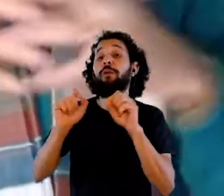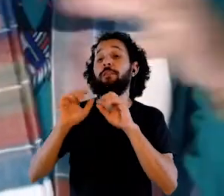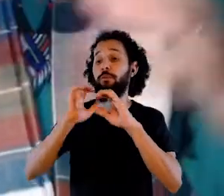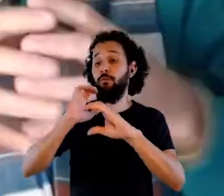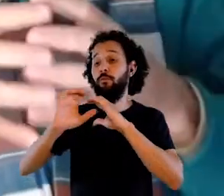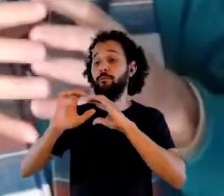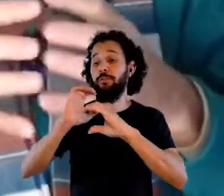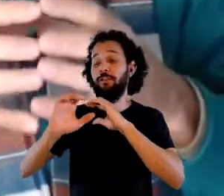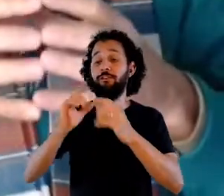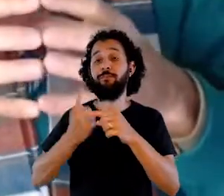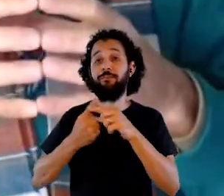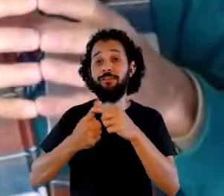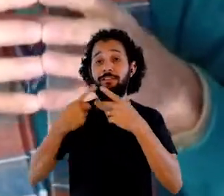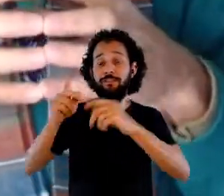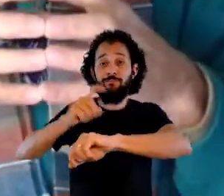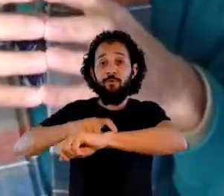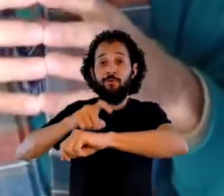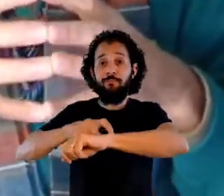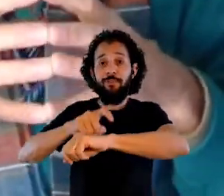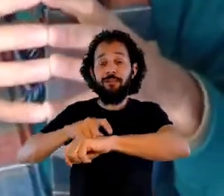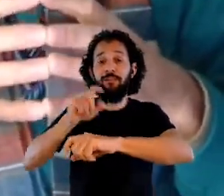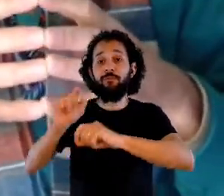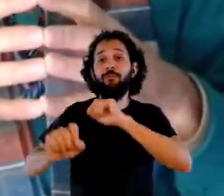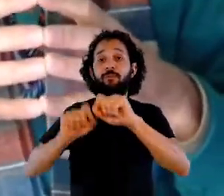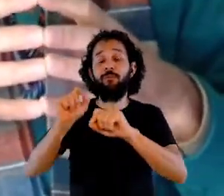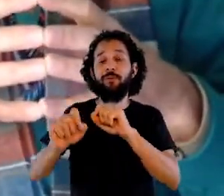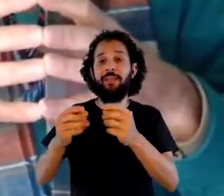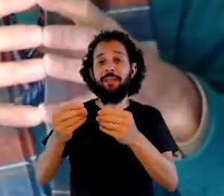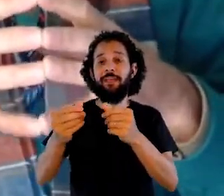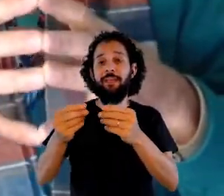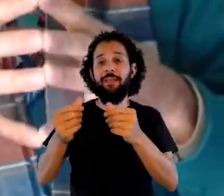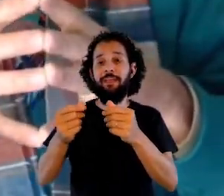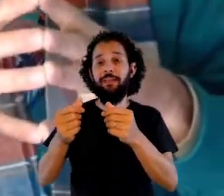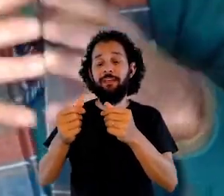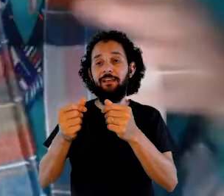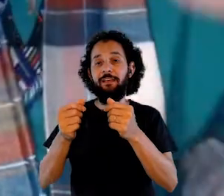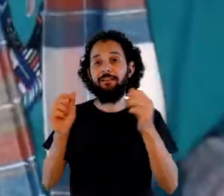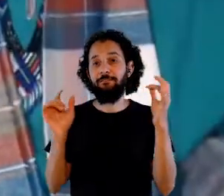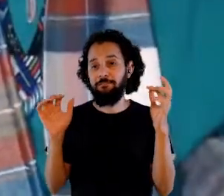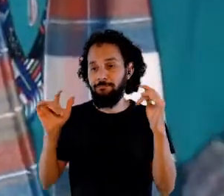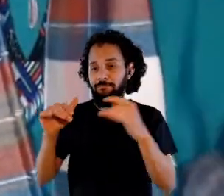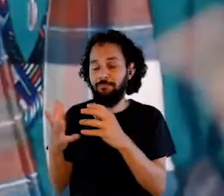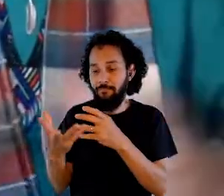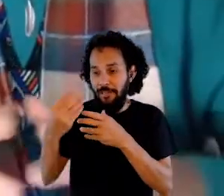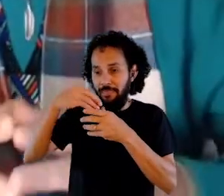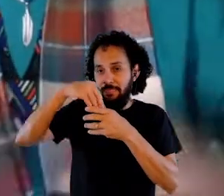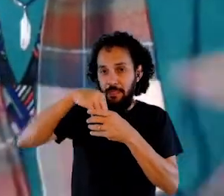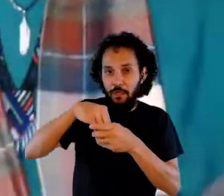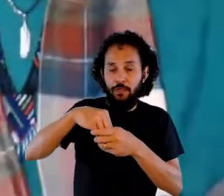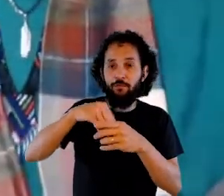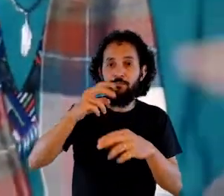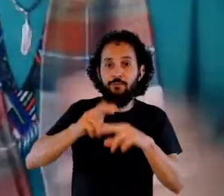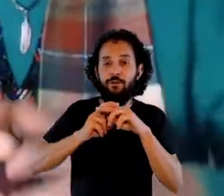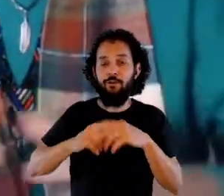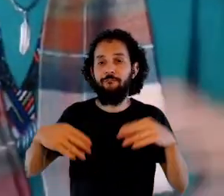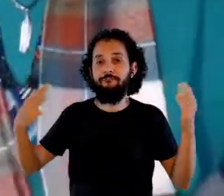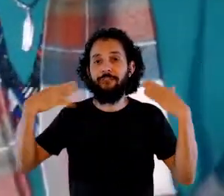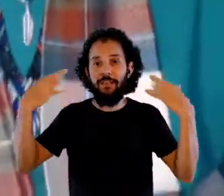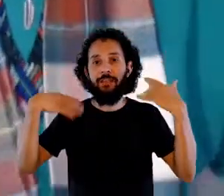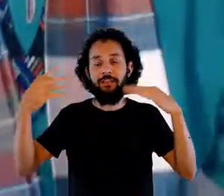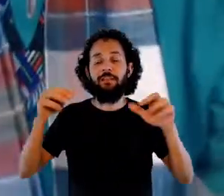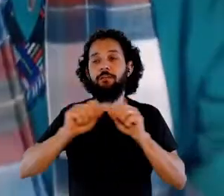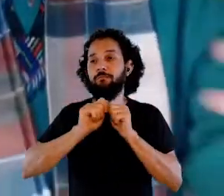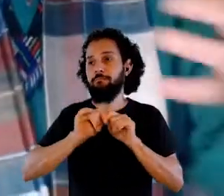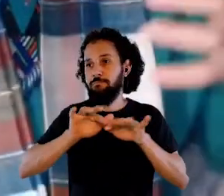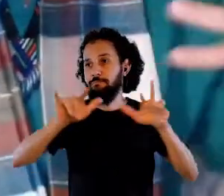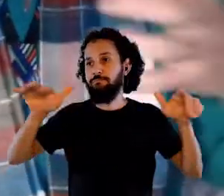que eles ficavam mais nos interiores. Na época do verão, eles ficavam mais out, né? E